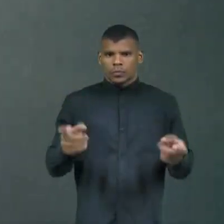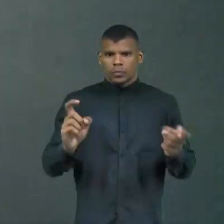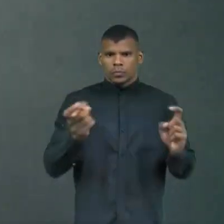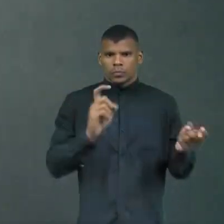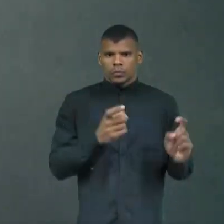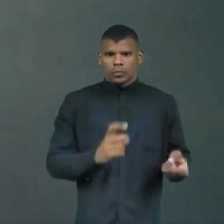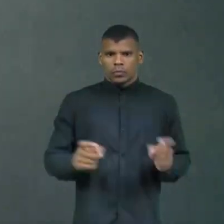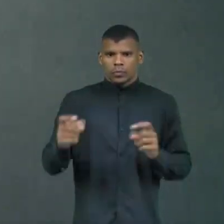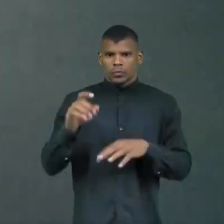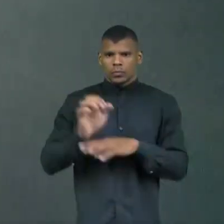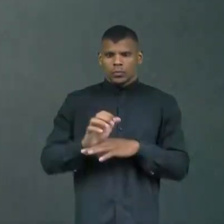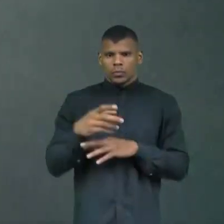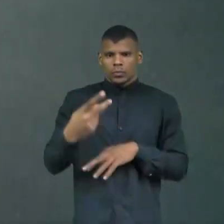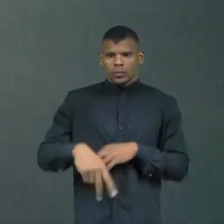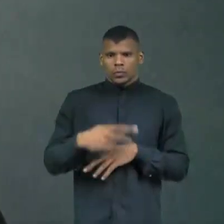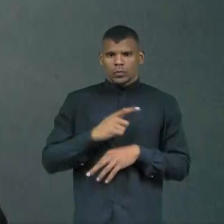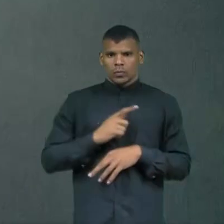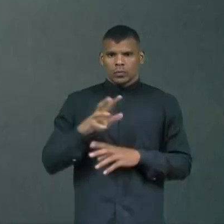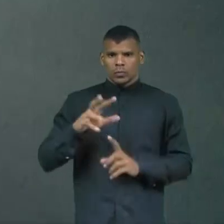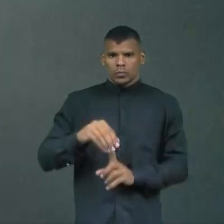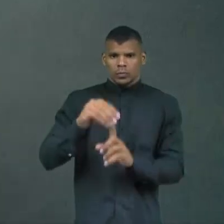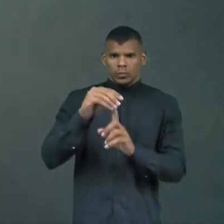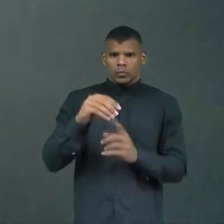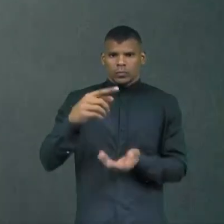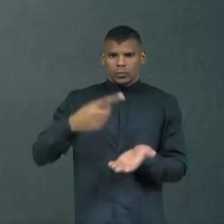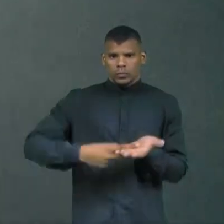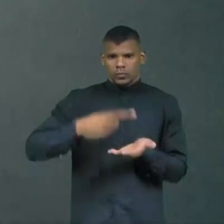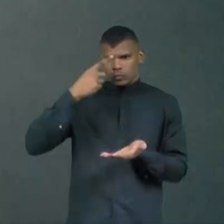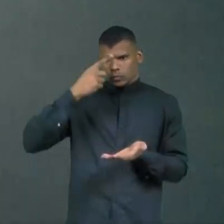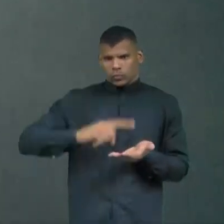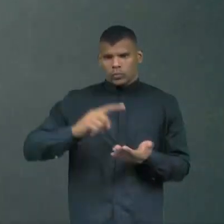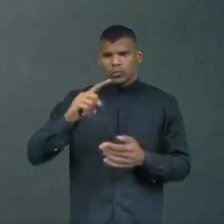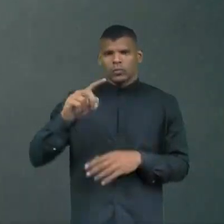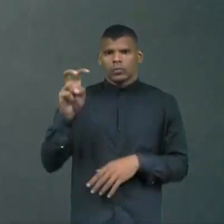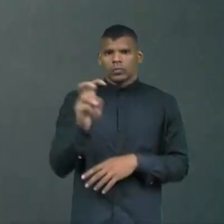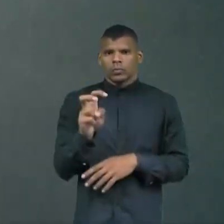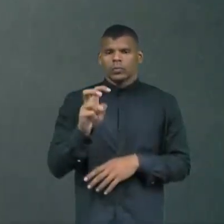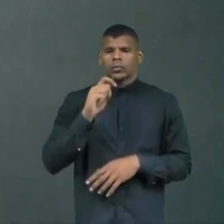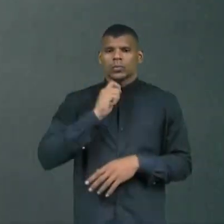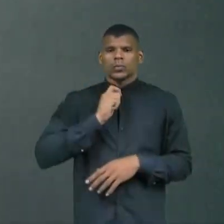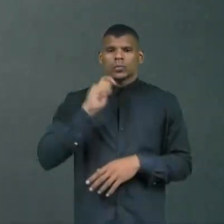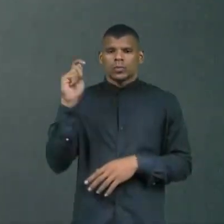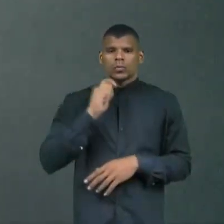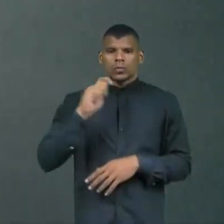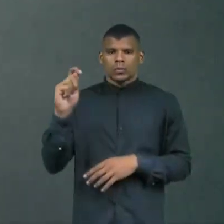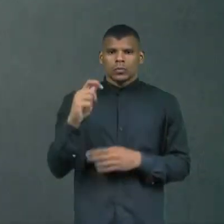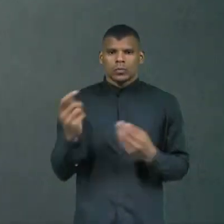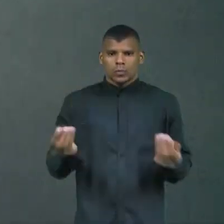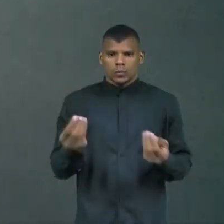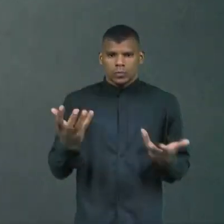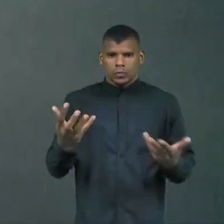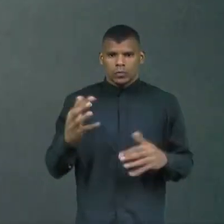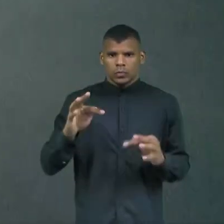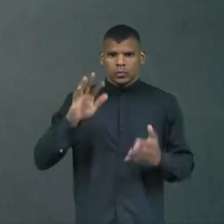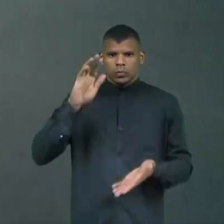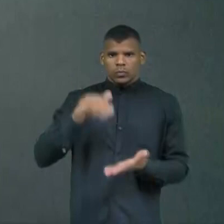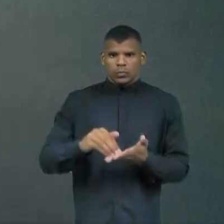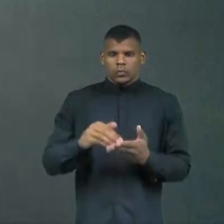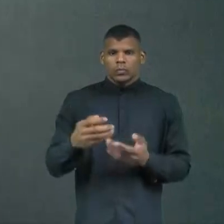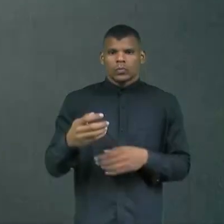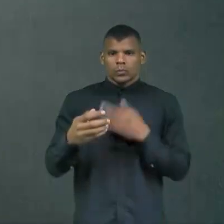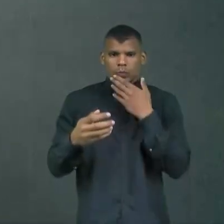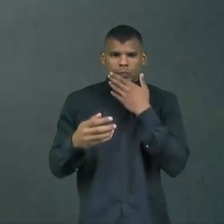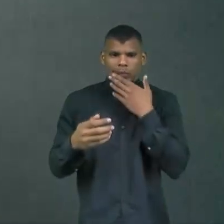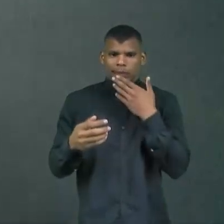Federação possui isso, e marcamos uma data para o próximo dia 5 de abril para tentarmos finalizar as negociações em bom